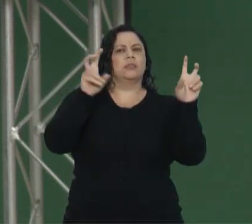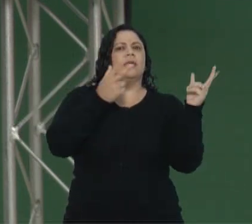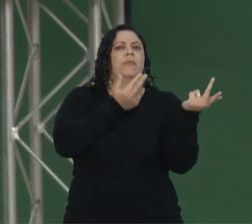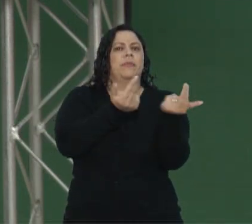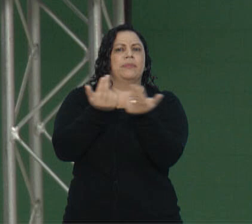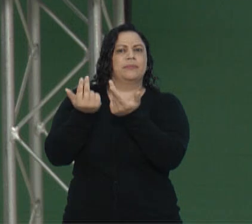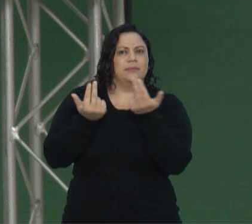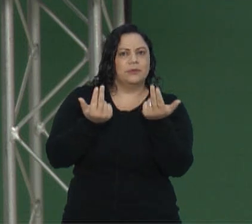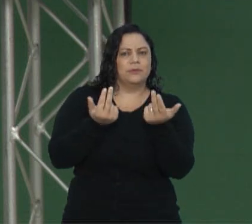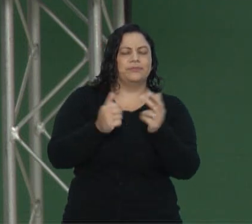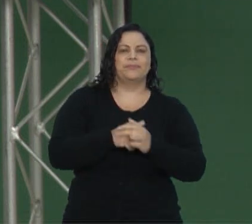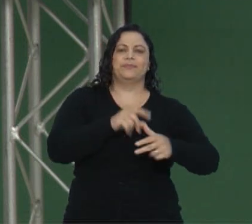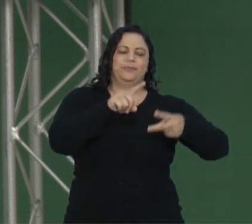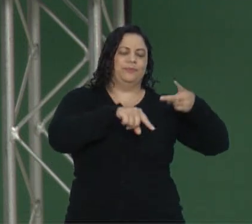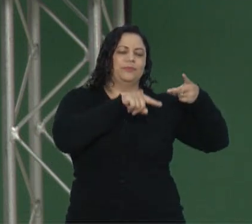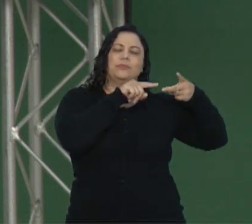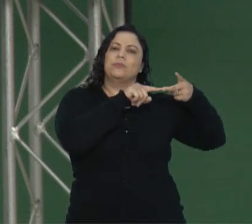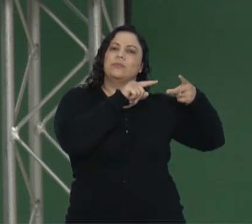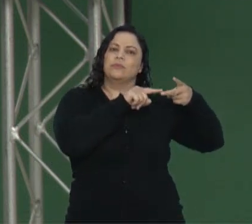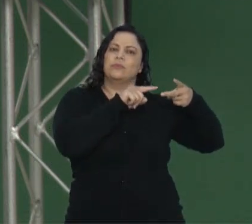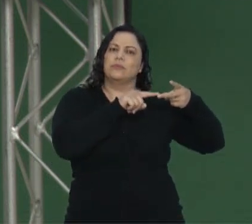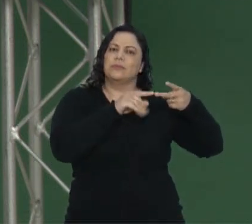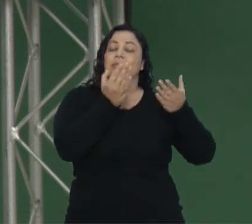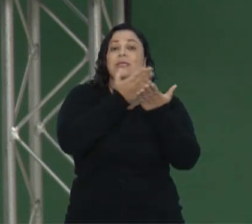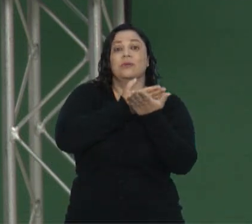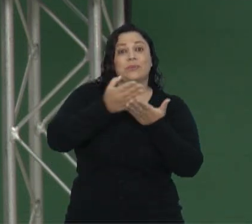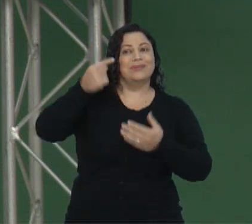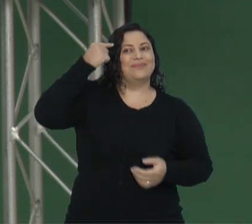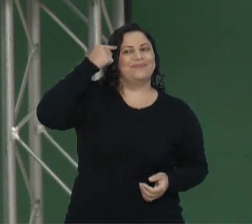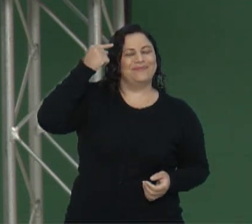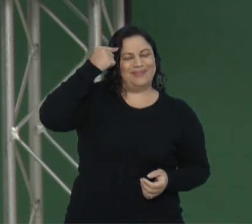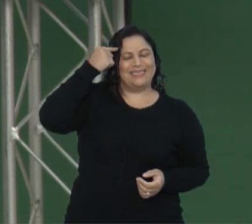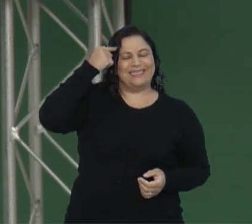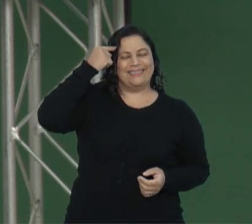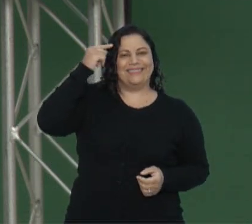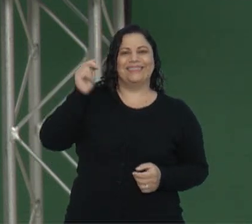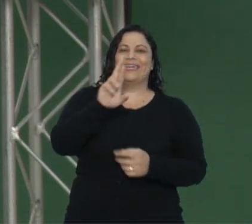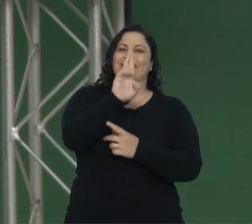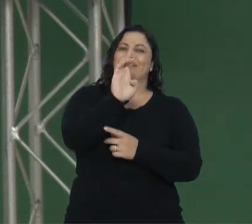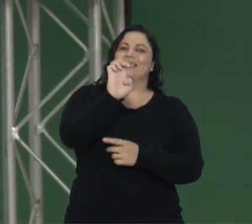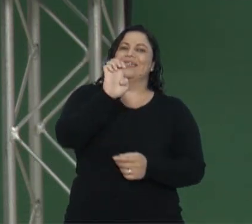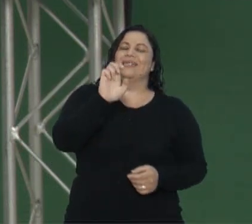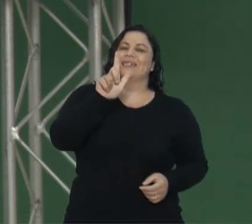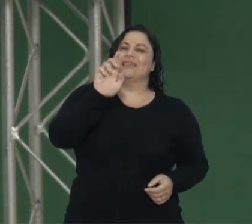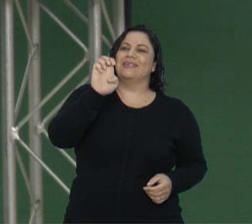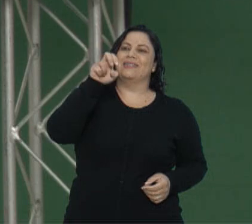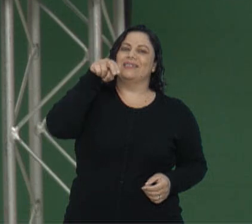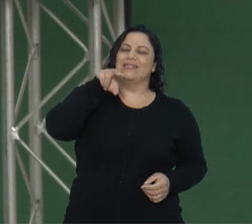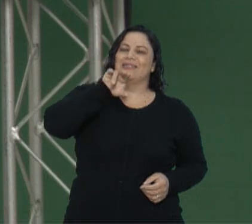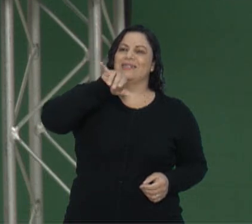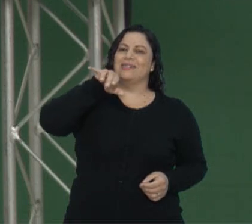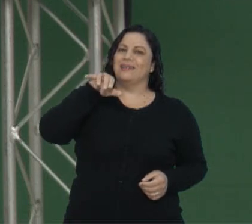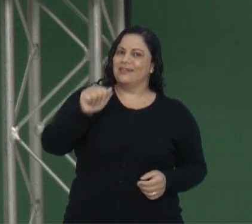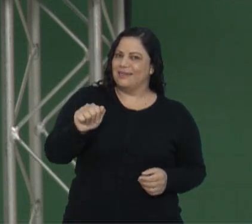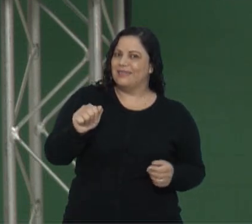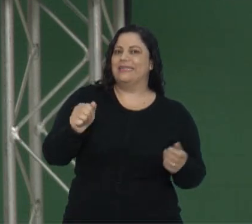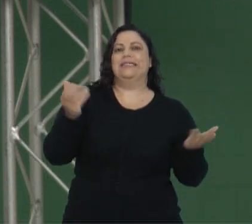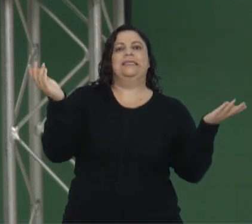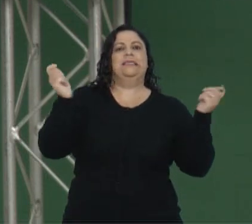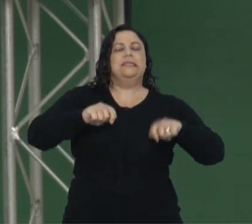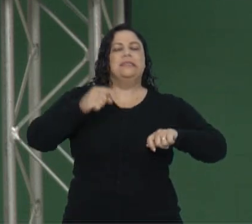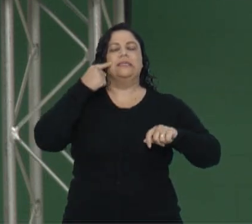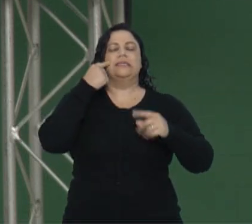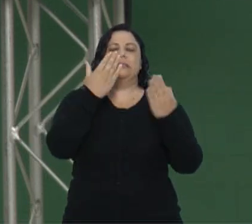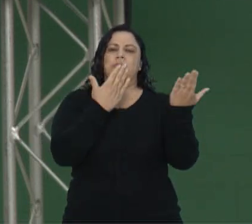certo? Segundo, a gente começou a pensar a regência nominal aí nessa ideia de voltar a discutir esse tema que a gente